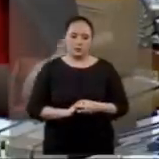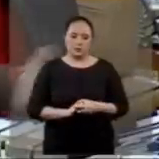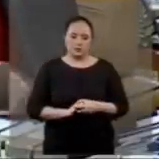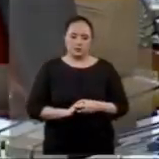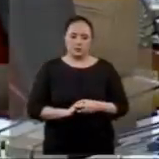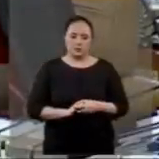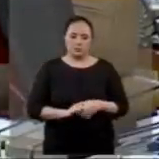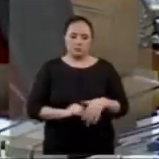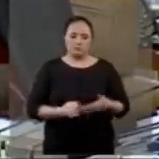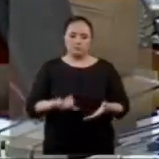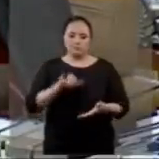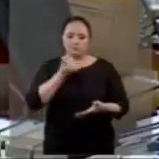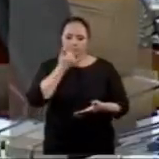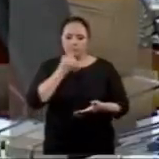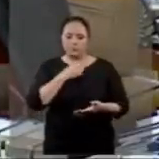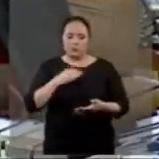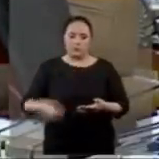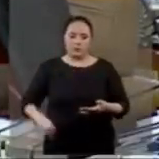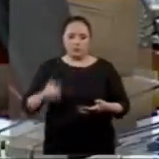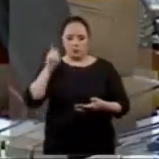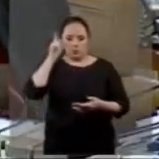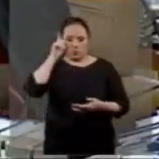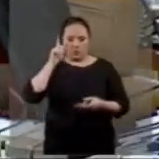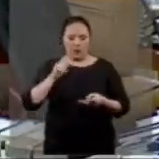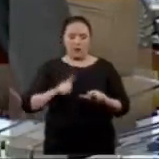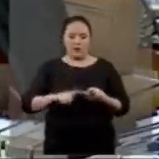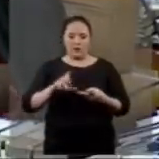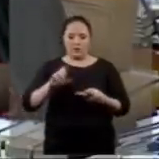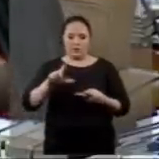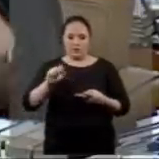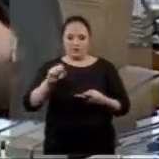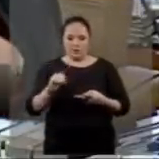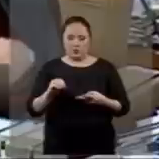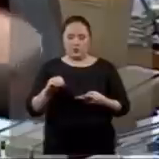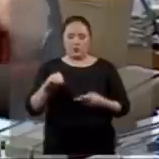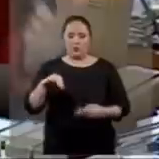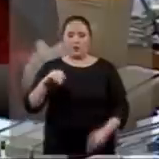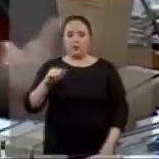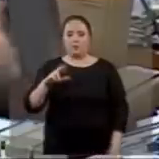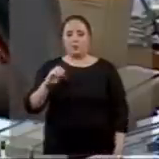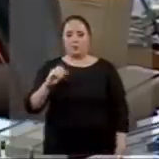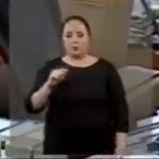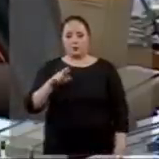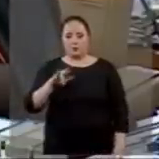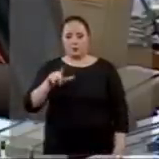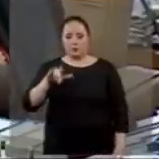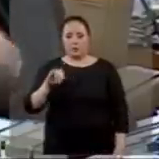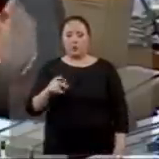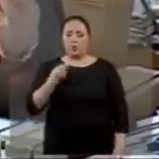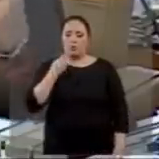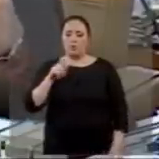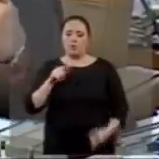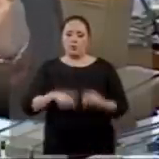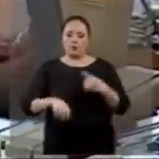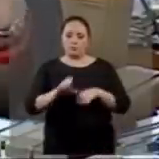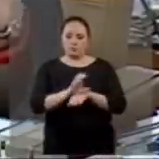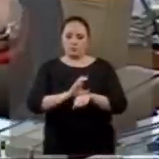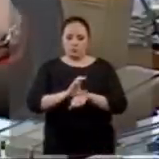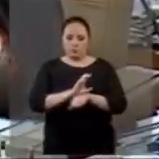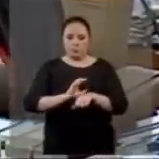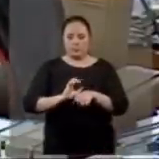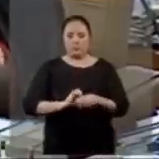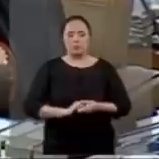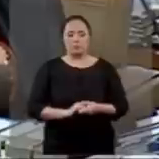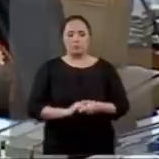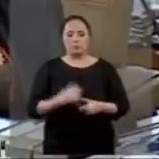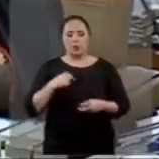Celso de Mello, Gilmar Mendes e Marco Aurélio, que na época declaravam a sua inconstitucionalidade. Sim. Eu reputei que